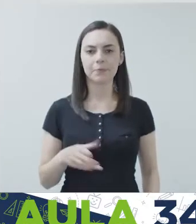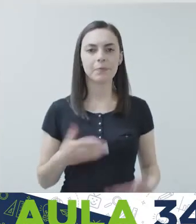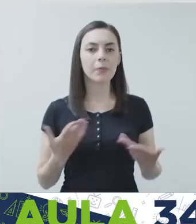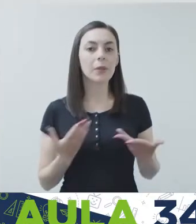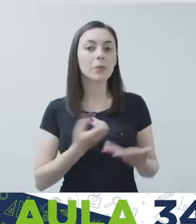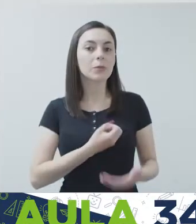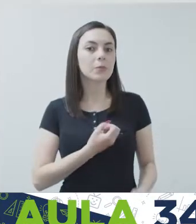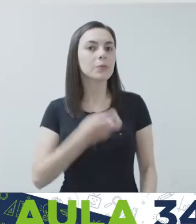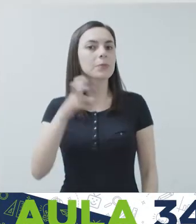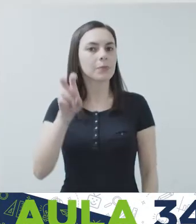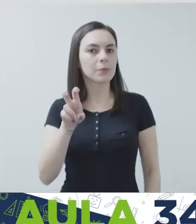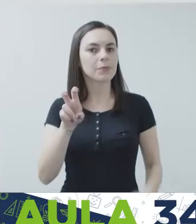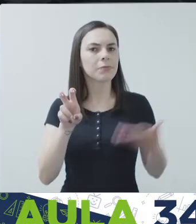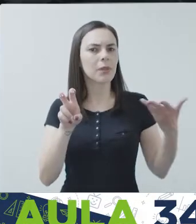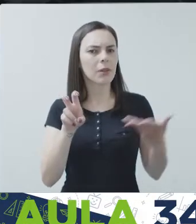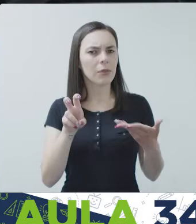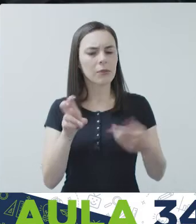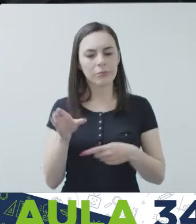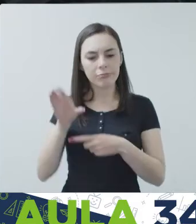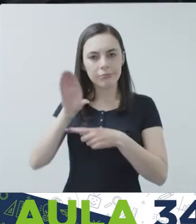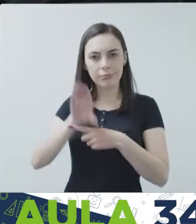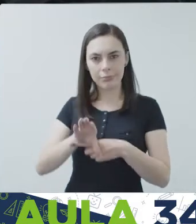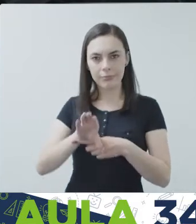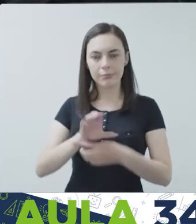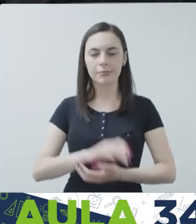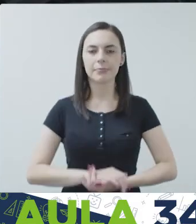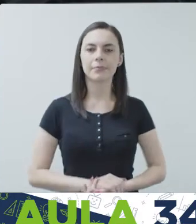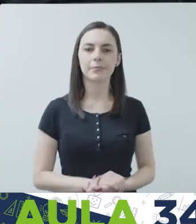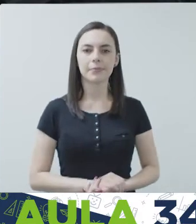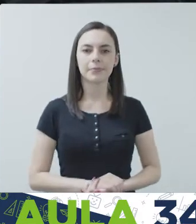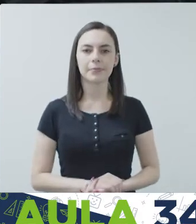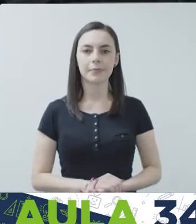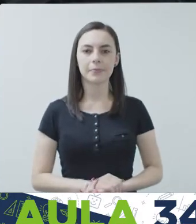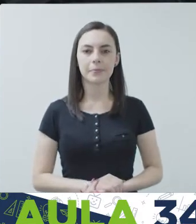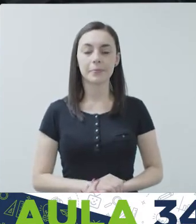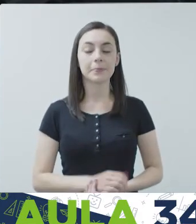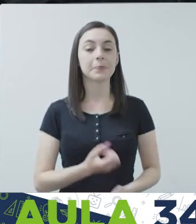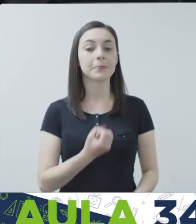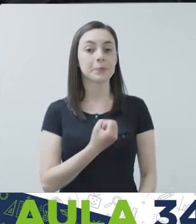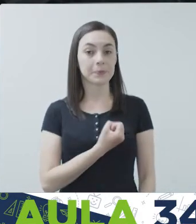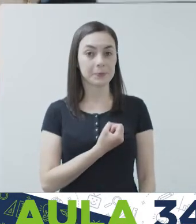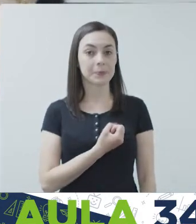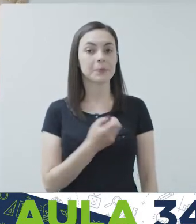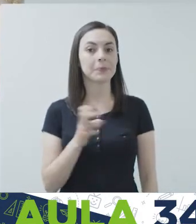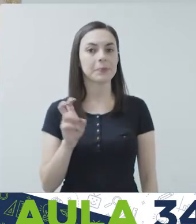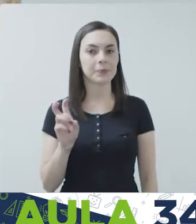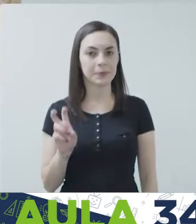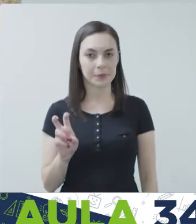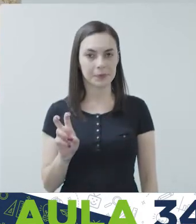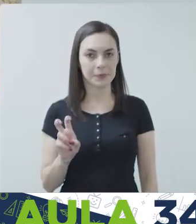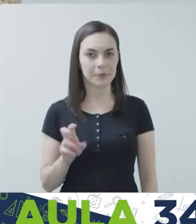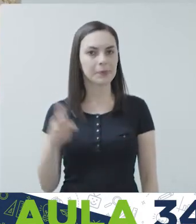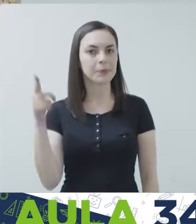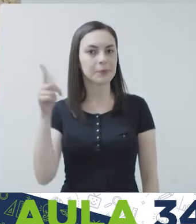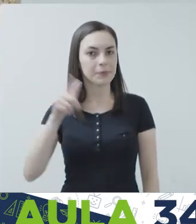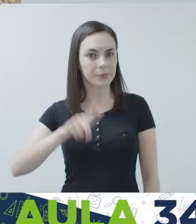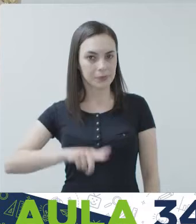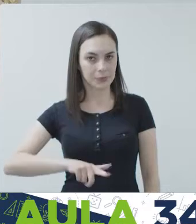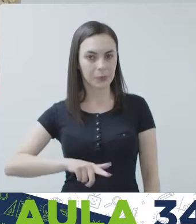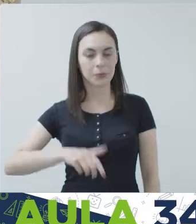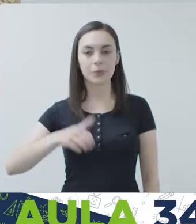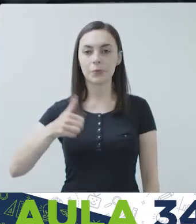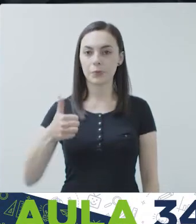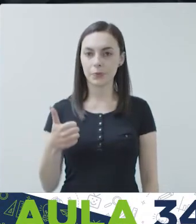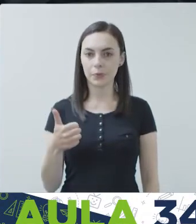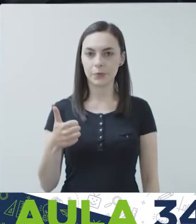é o número 5. Vamos colocar aqui? Número 5. Então vamos lá?